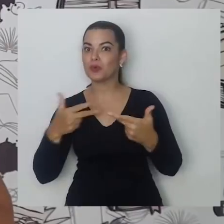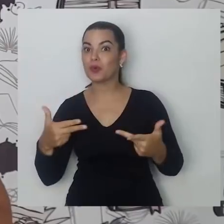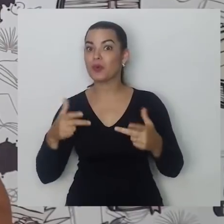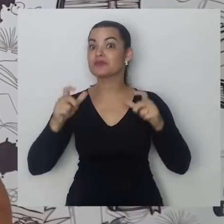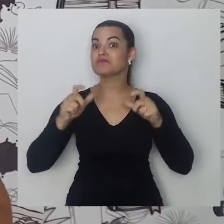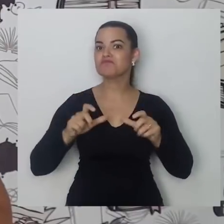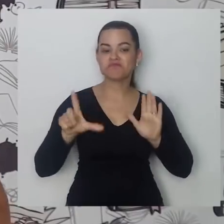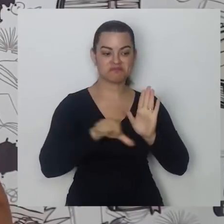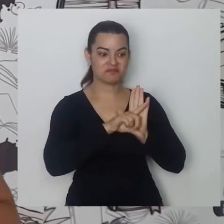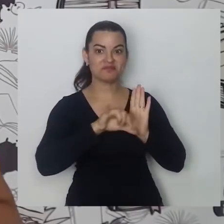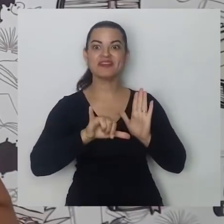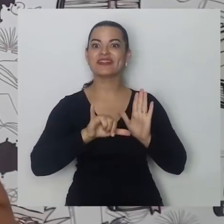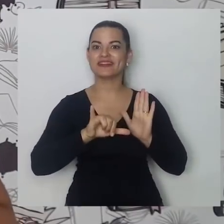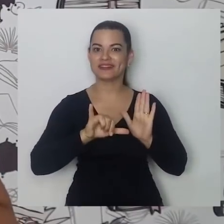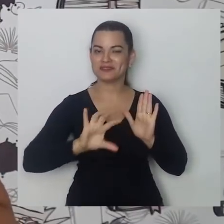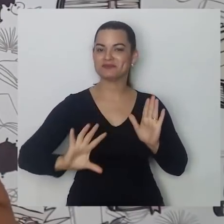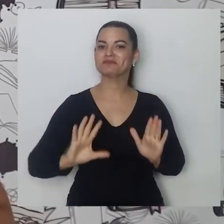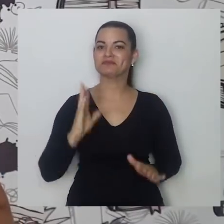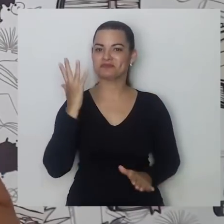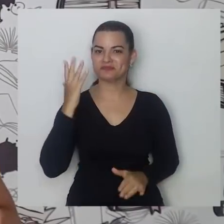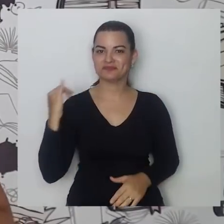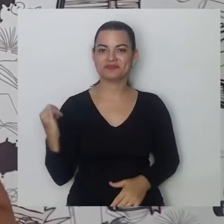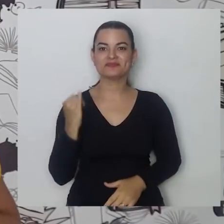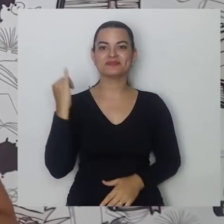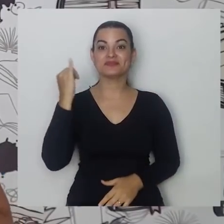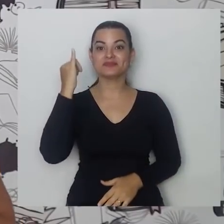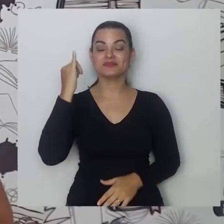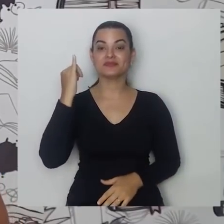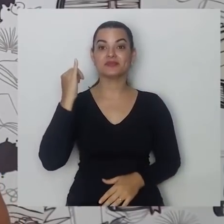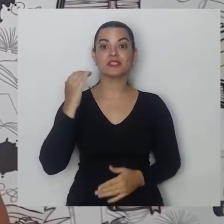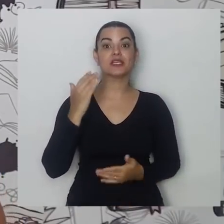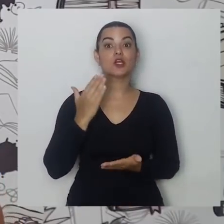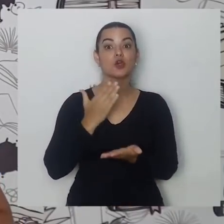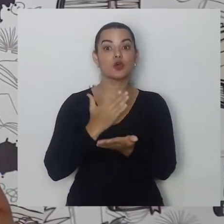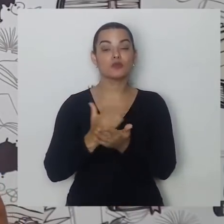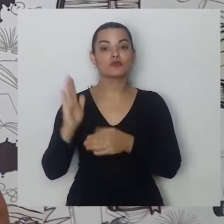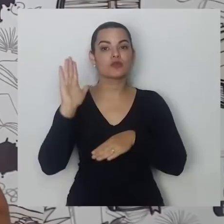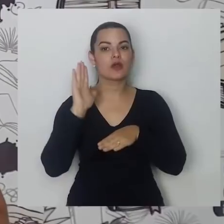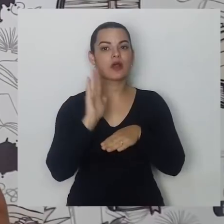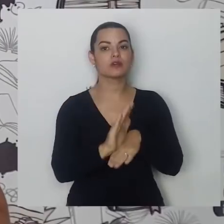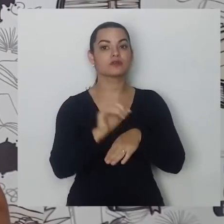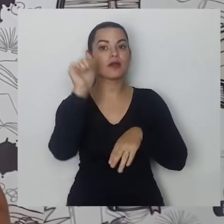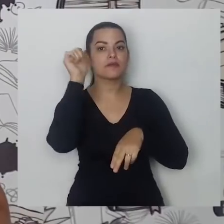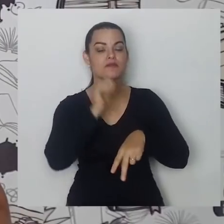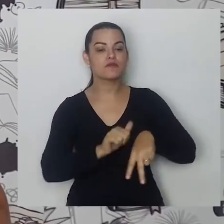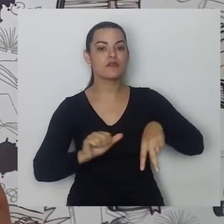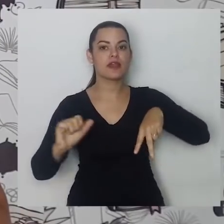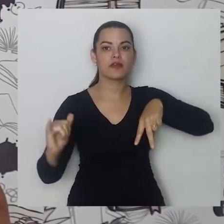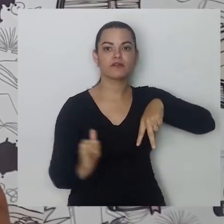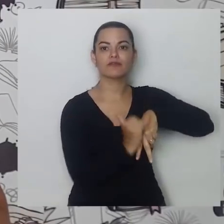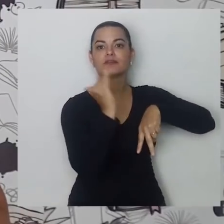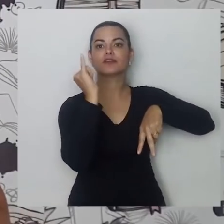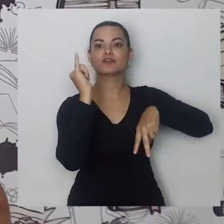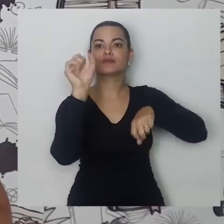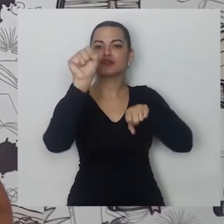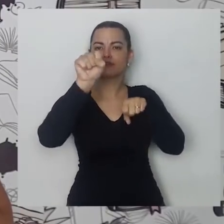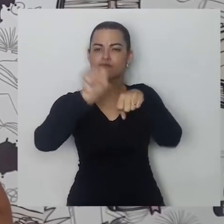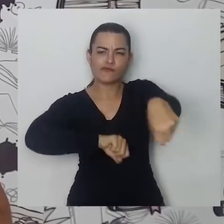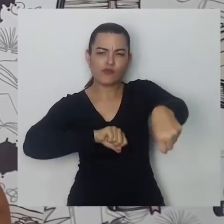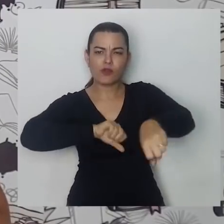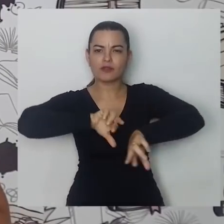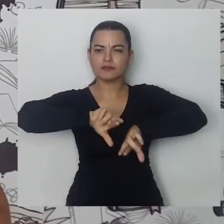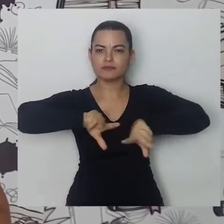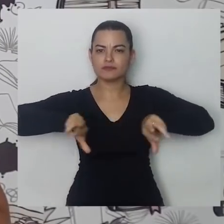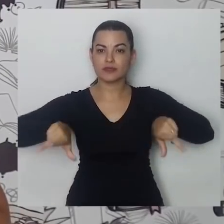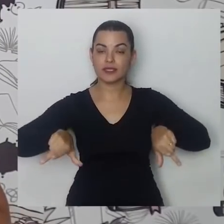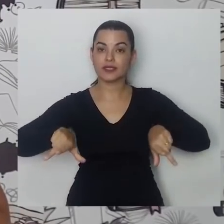na legislação, aconteceram como forma de proteção às mulheres vítimas de violência. Vamos